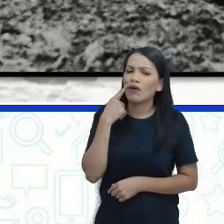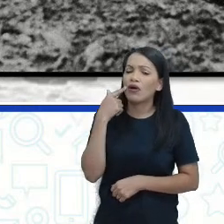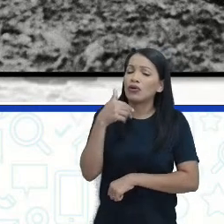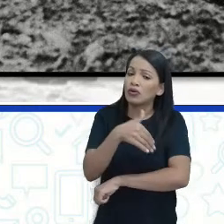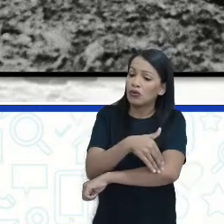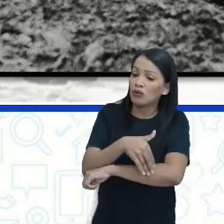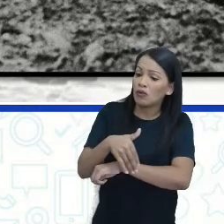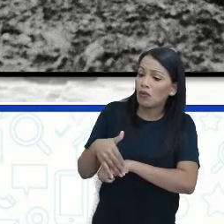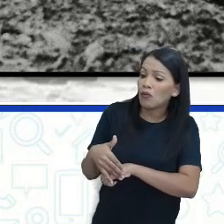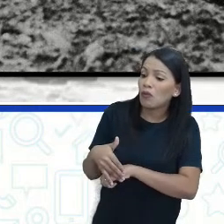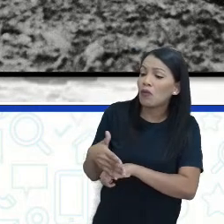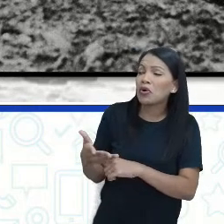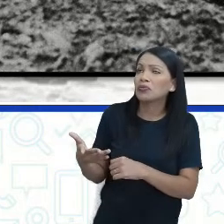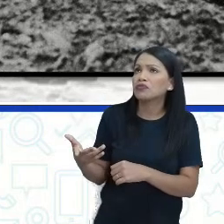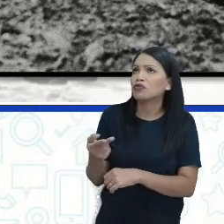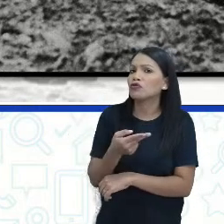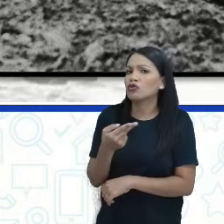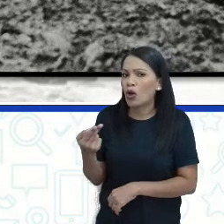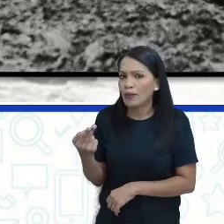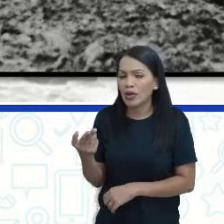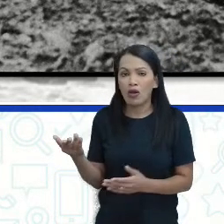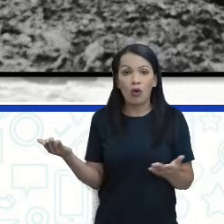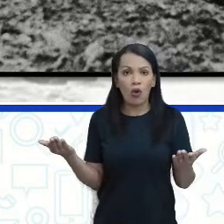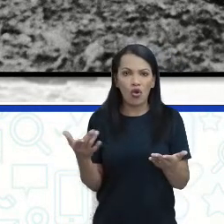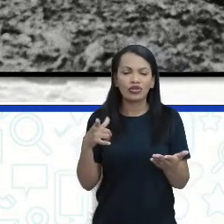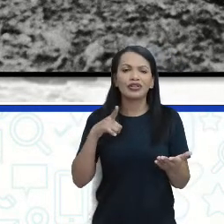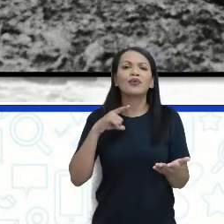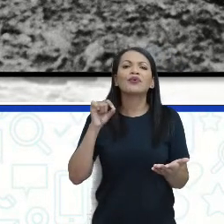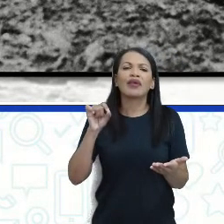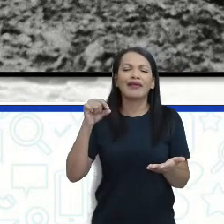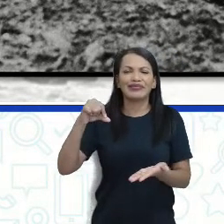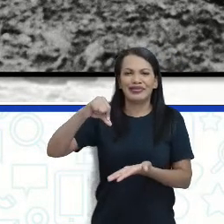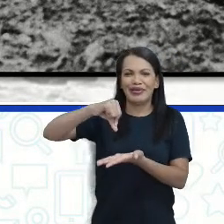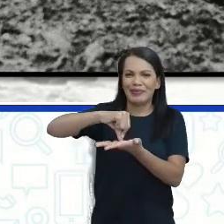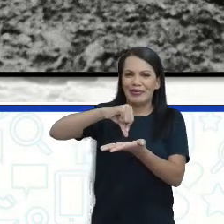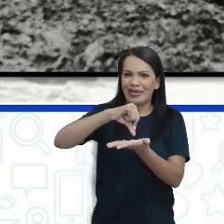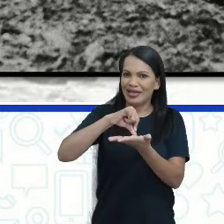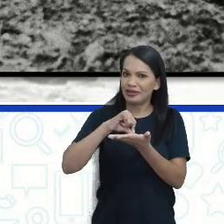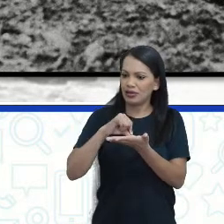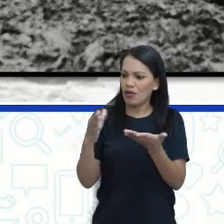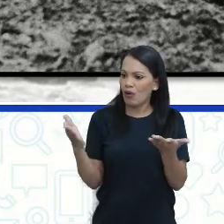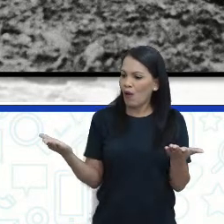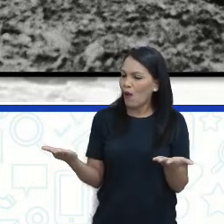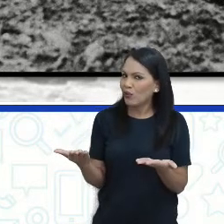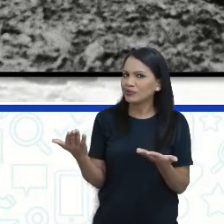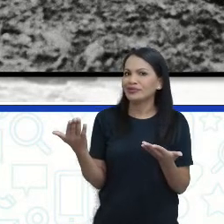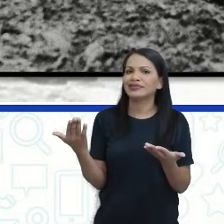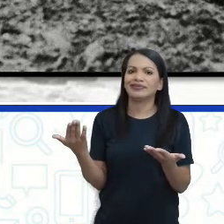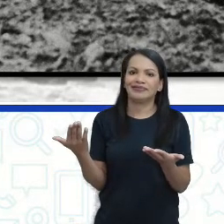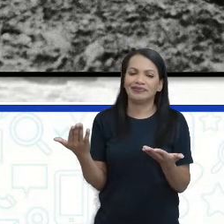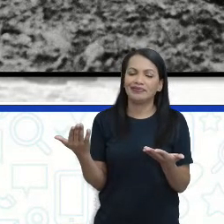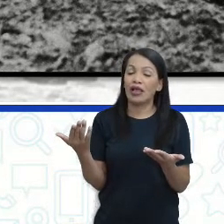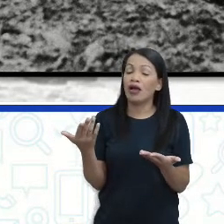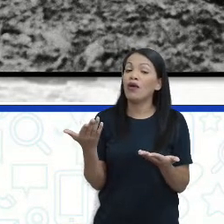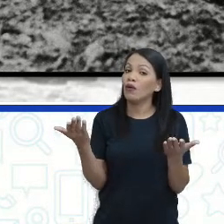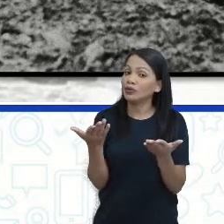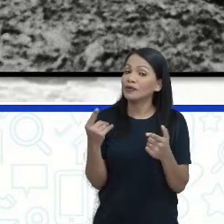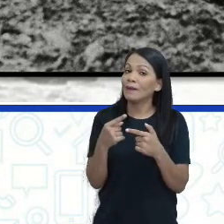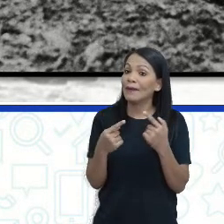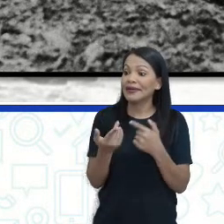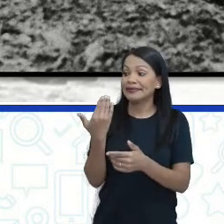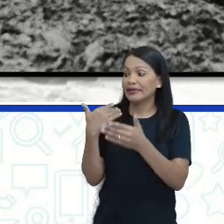tinha, certo? Então tudo era organizado, né, com base no uso de mapas, né, mapas impressos